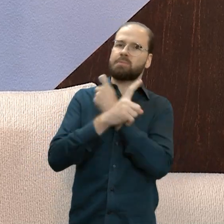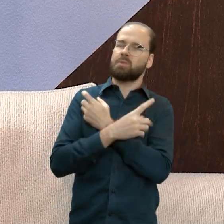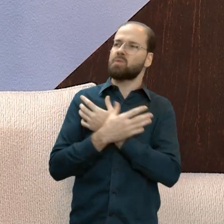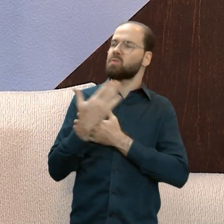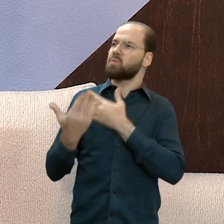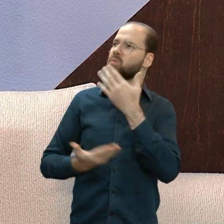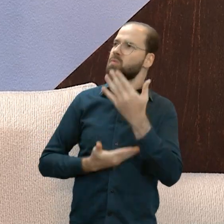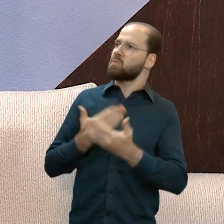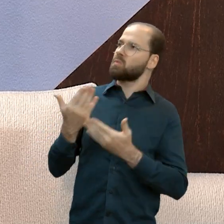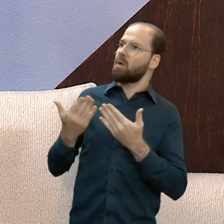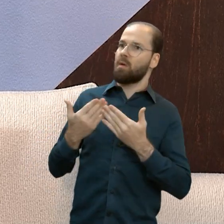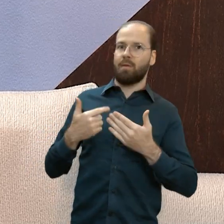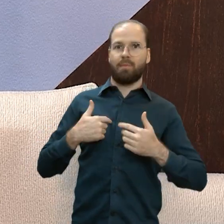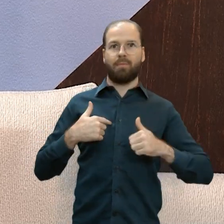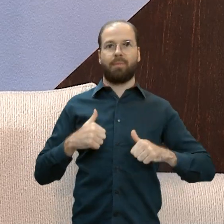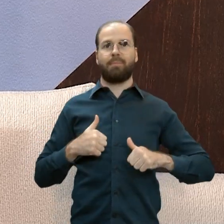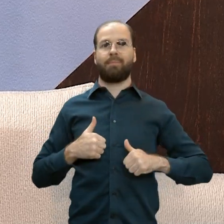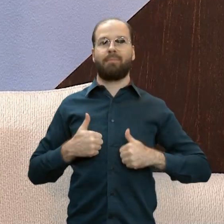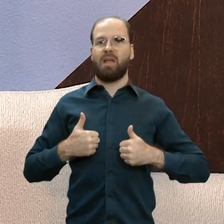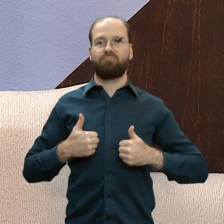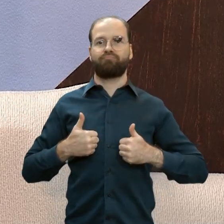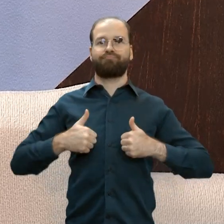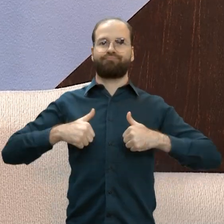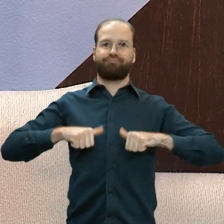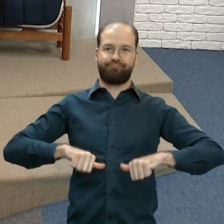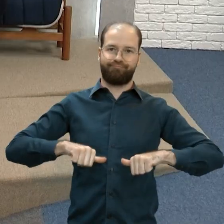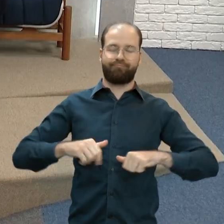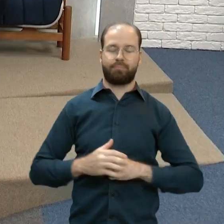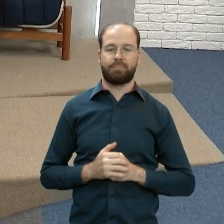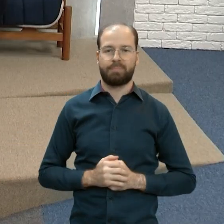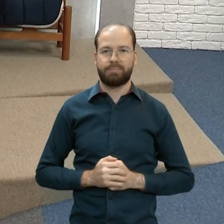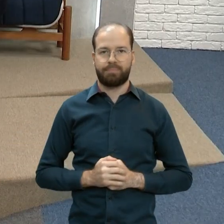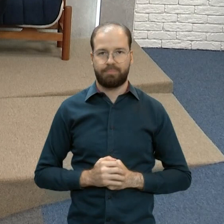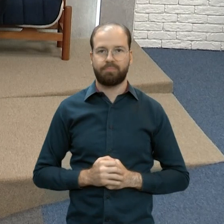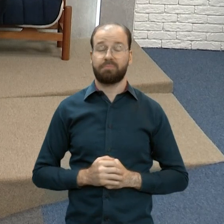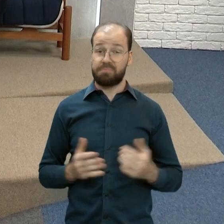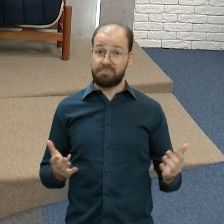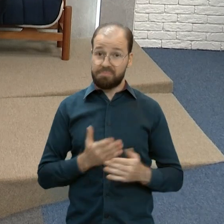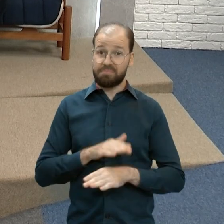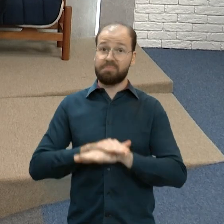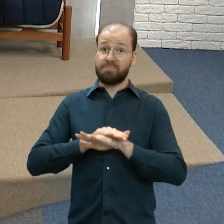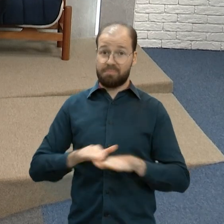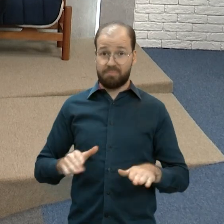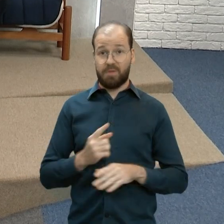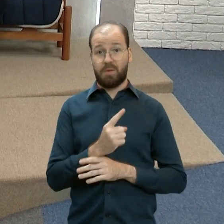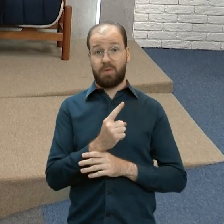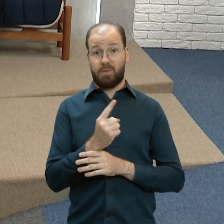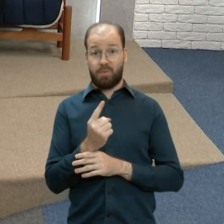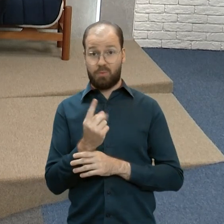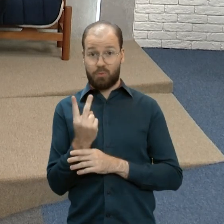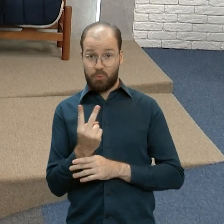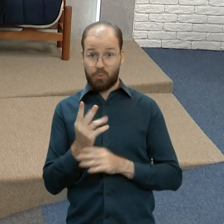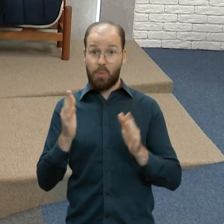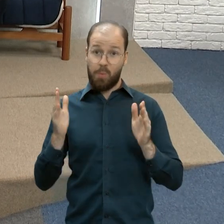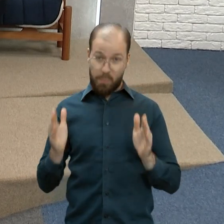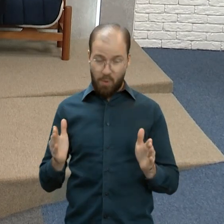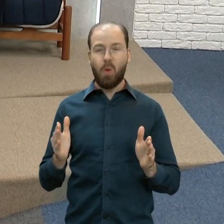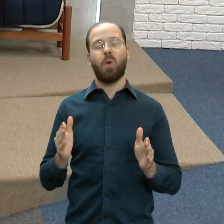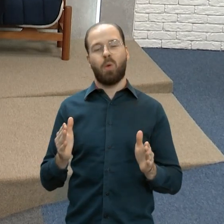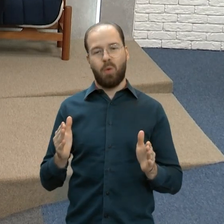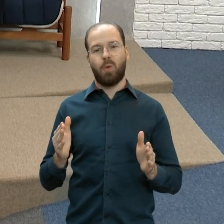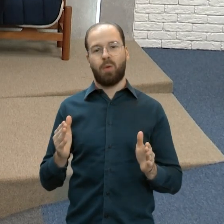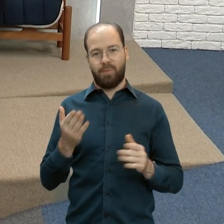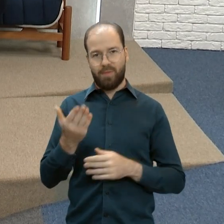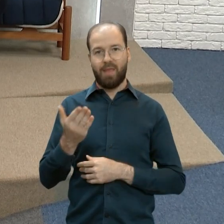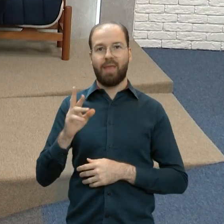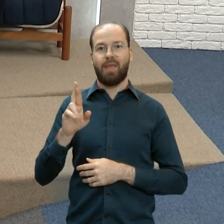uma pessoa melhor. Finalizamos então mais um bloco. Simone, muito obrigado pela sua participação aqui com a gente. O